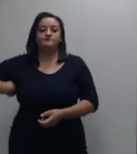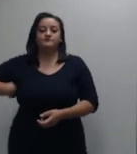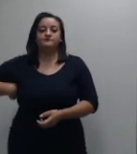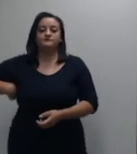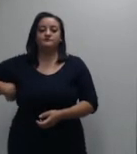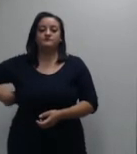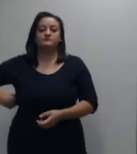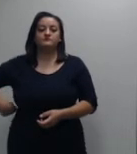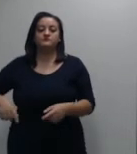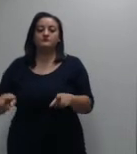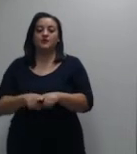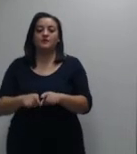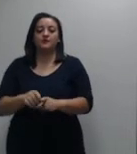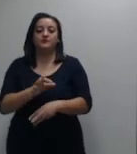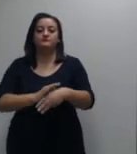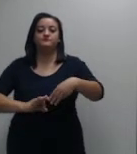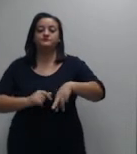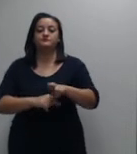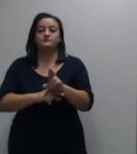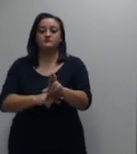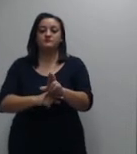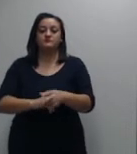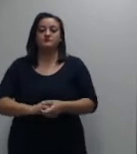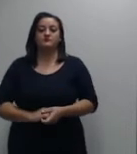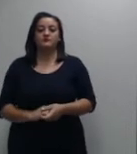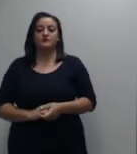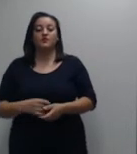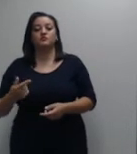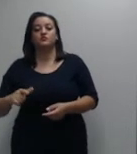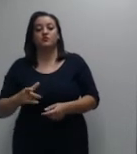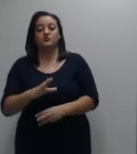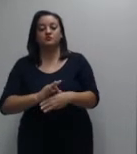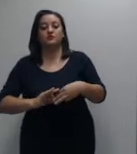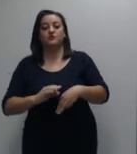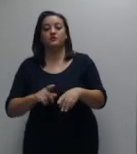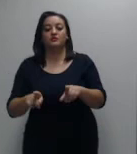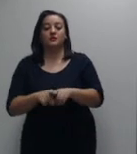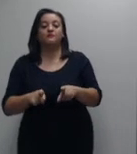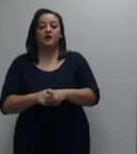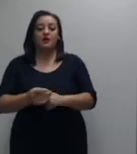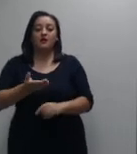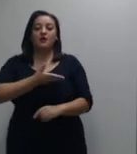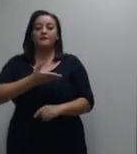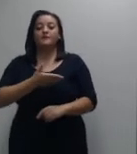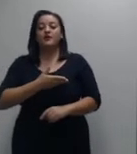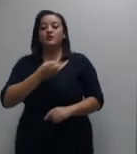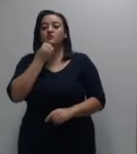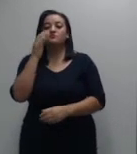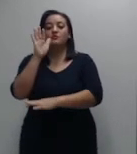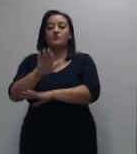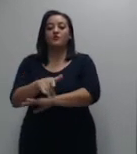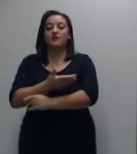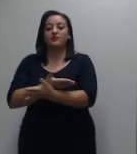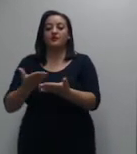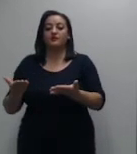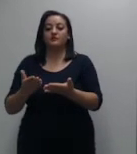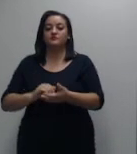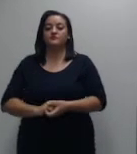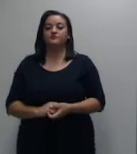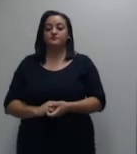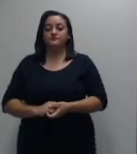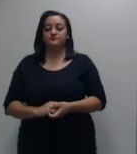Ministro relator demais ministros caros colegas boa tarde é